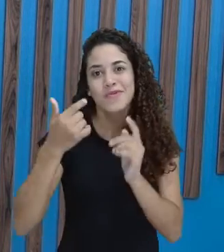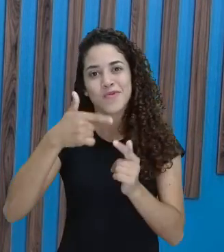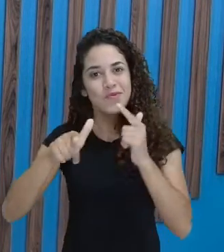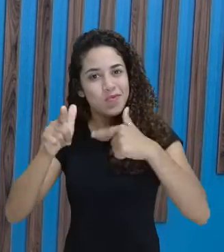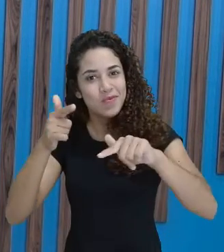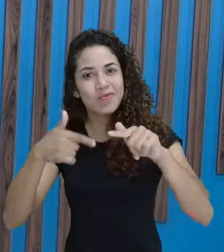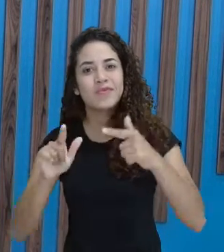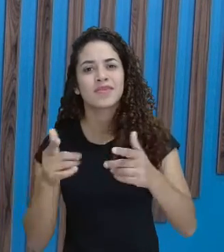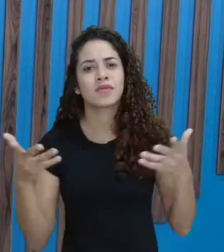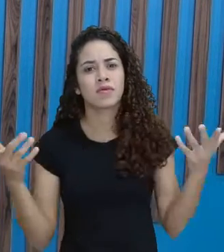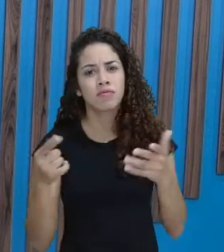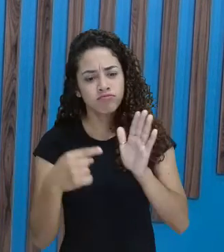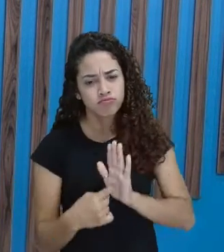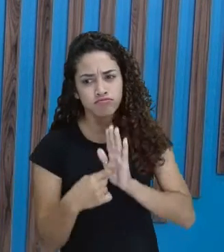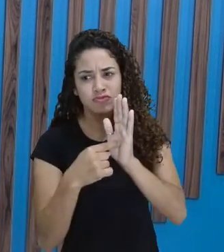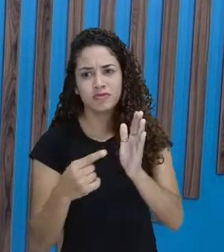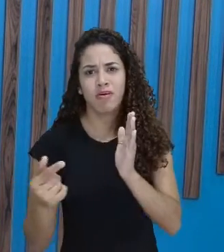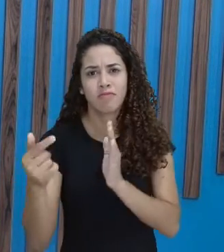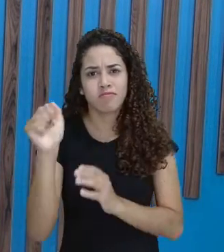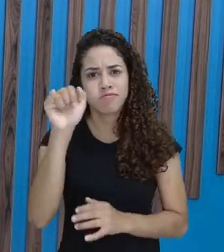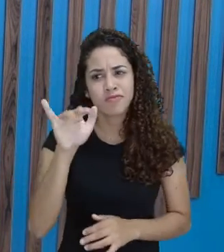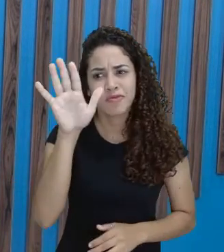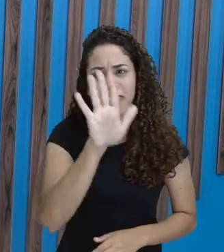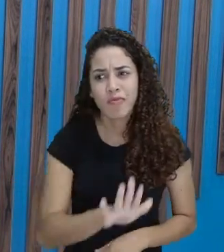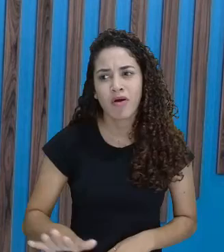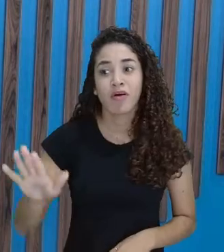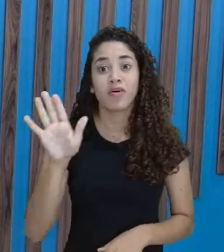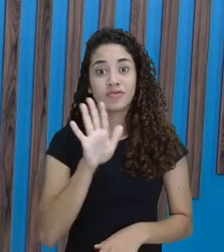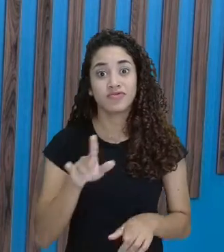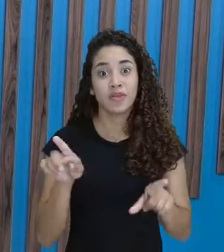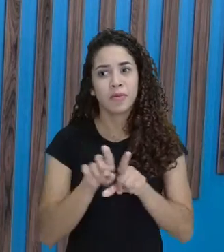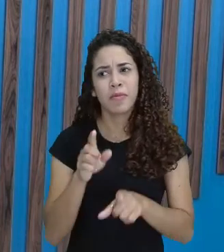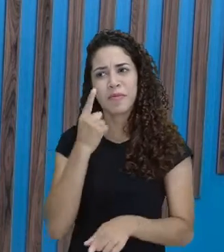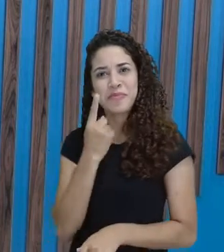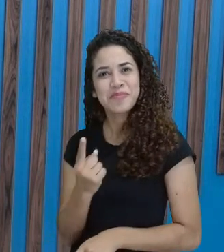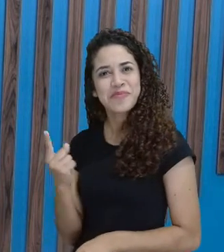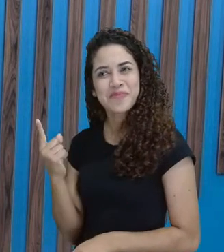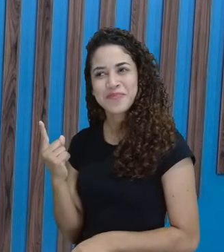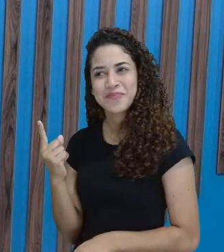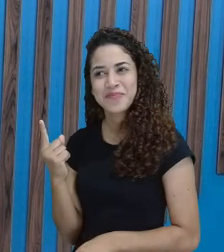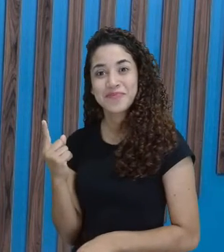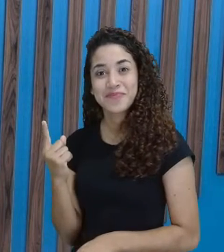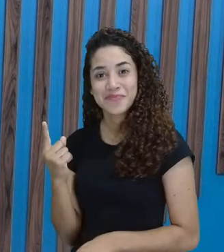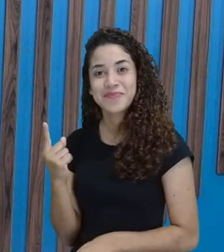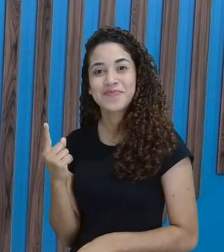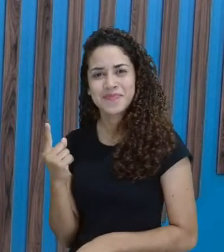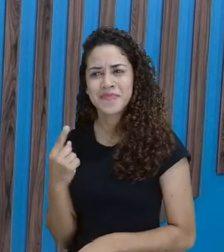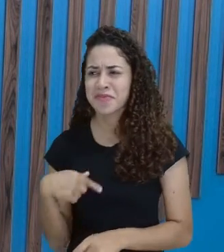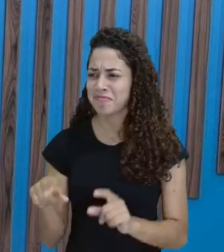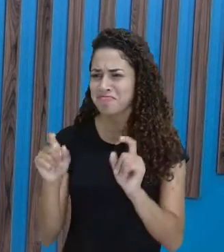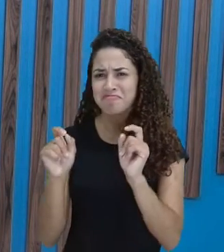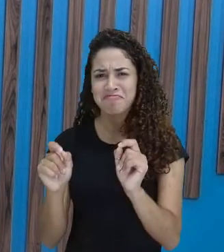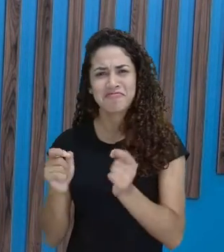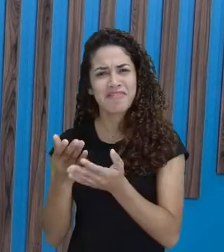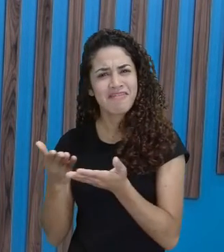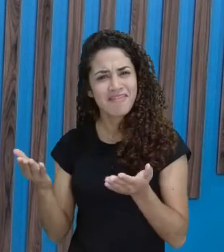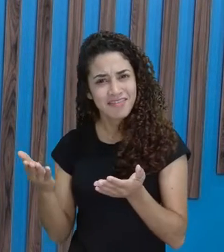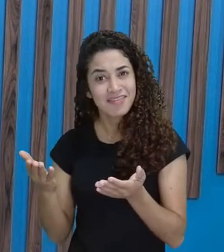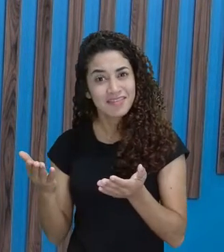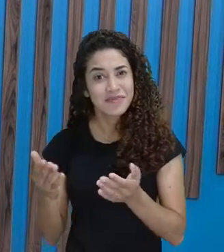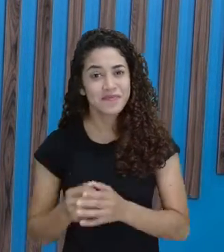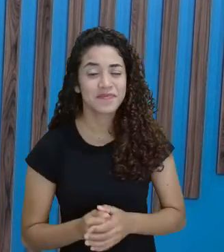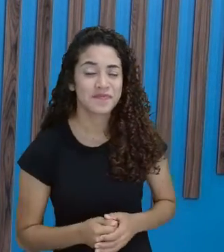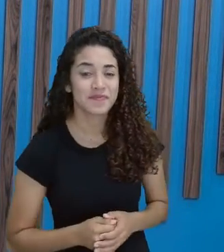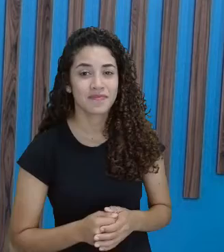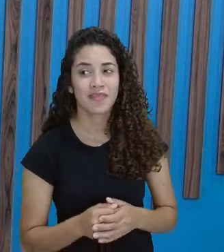umas imagens e trouxe o papanome para me ajudar aqui, ó. Ui! Olha aqui, o que será que o papanome tem aqui?